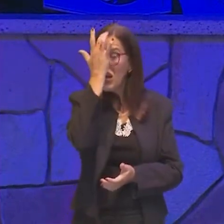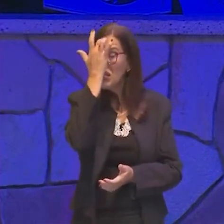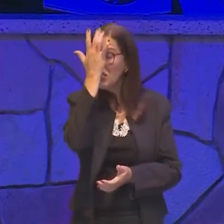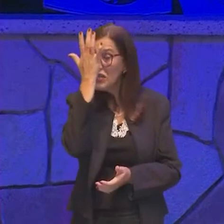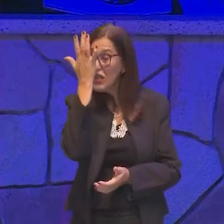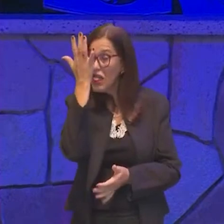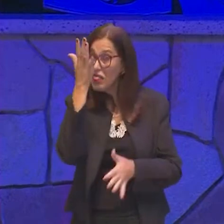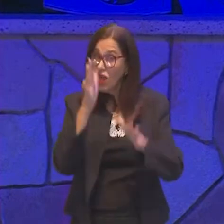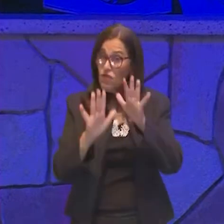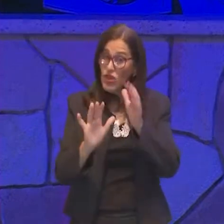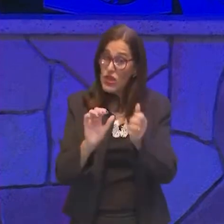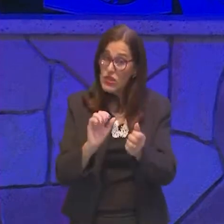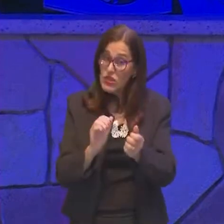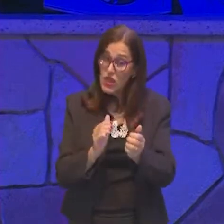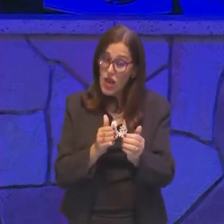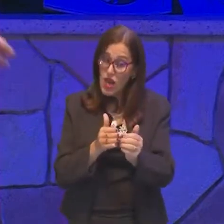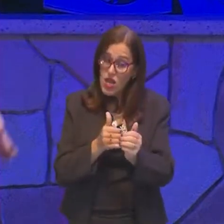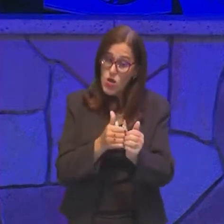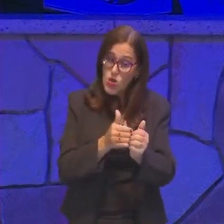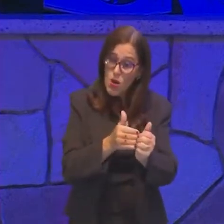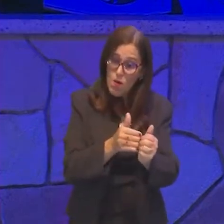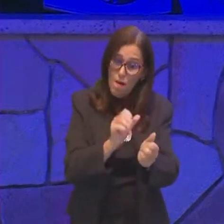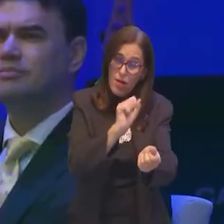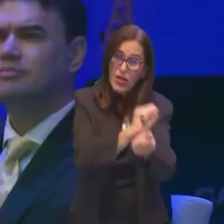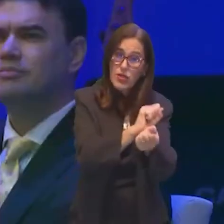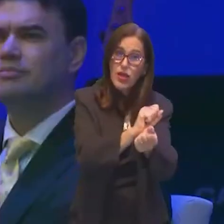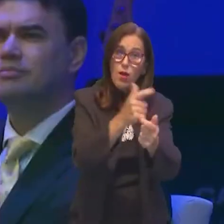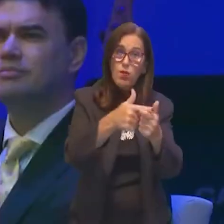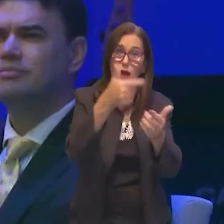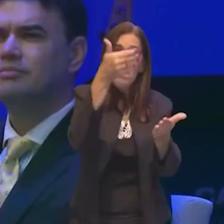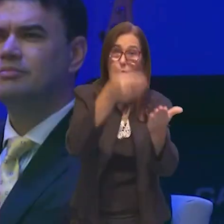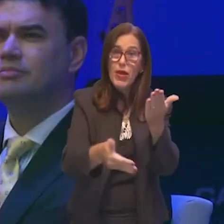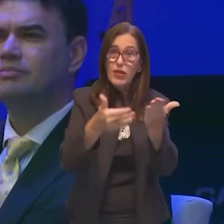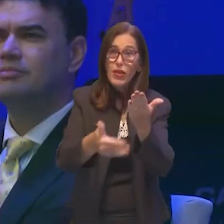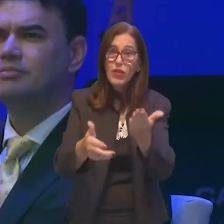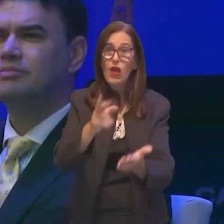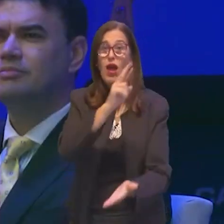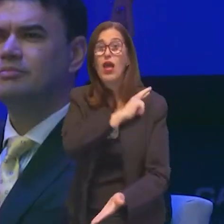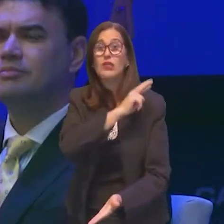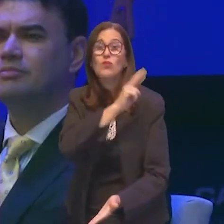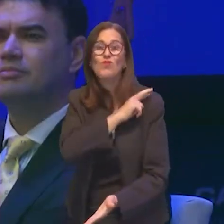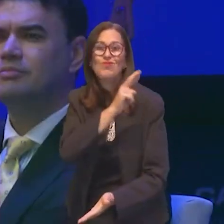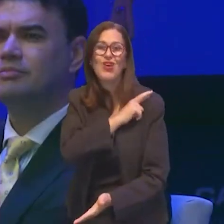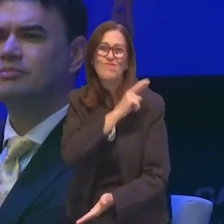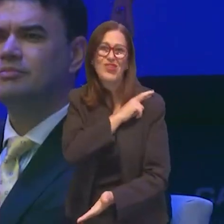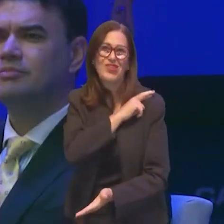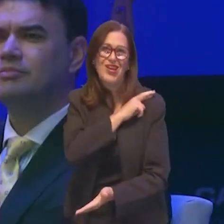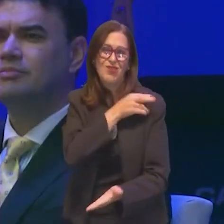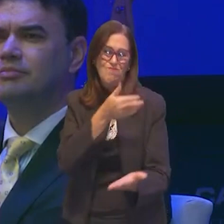leva à escravidão, porque nós começamos a perder as nossas responsabilidades.